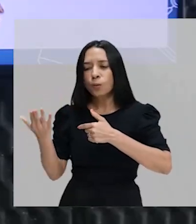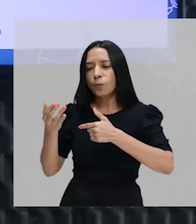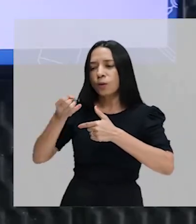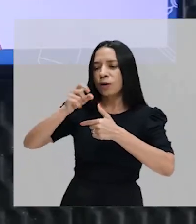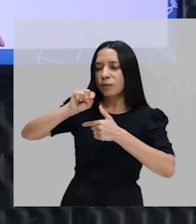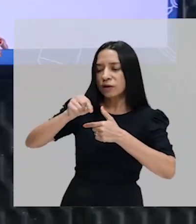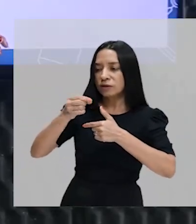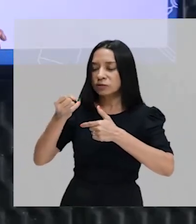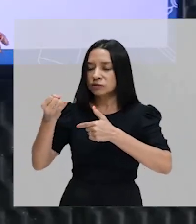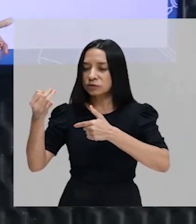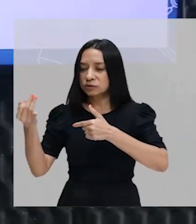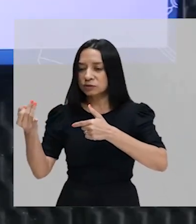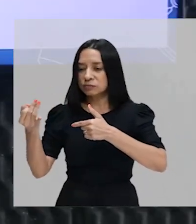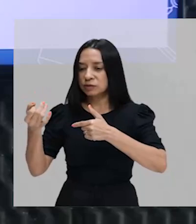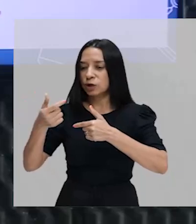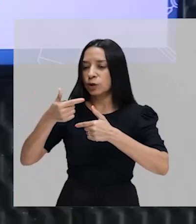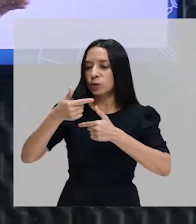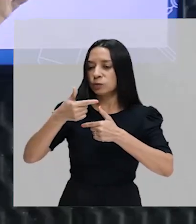divisão, o